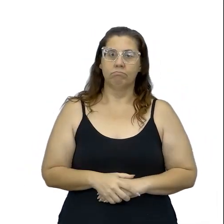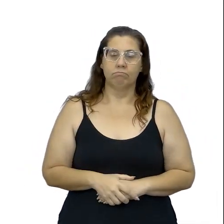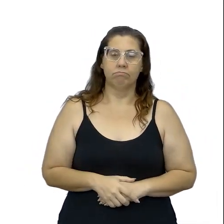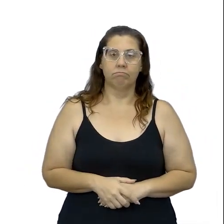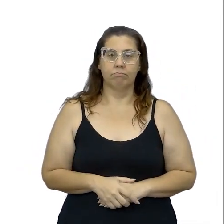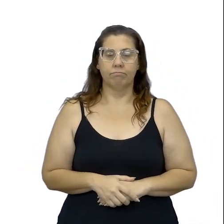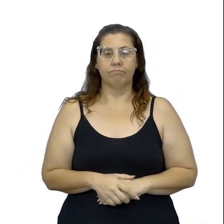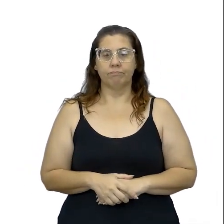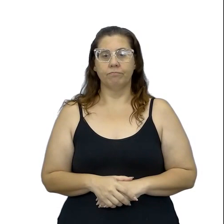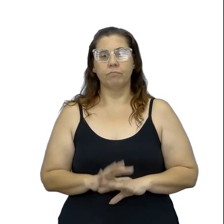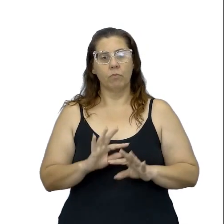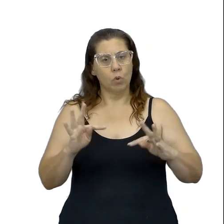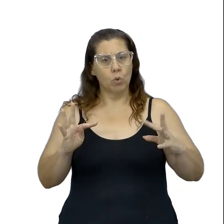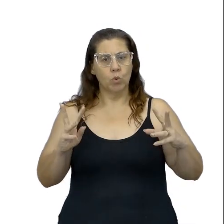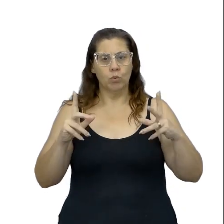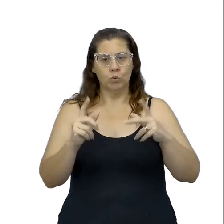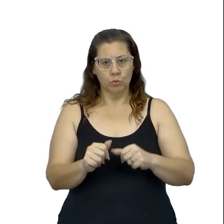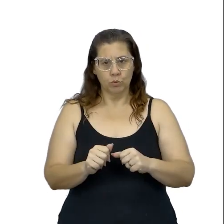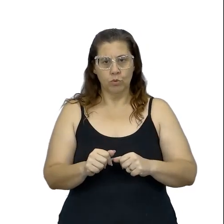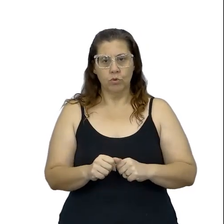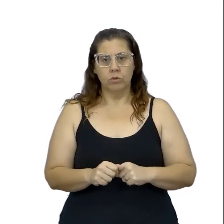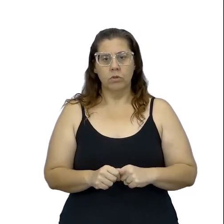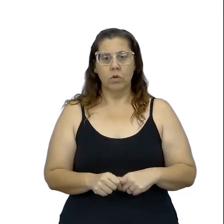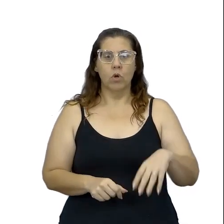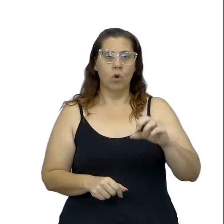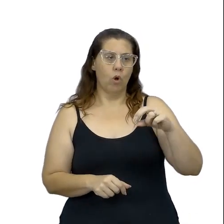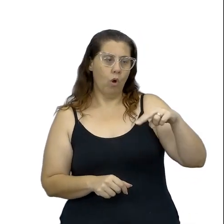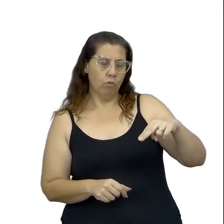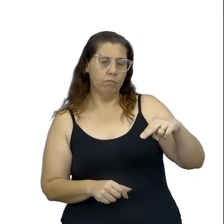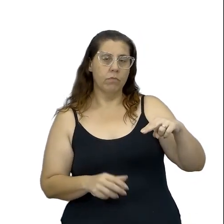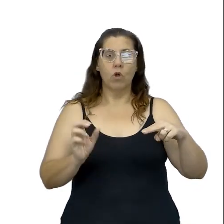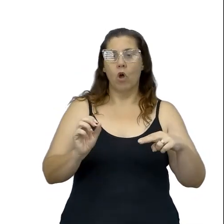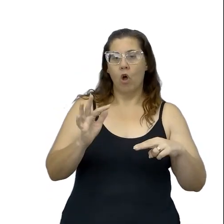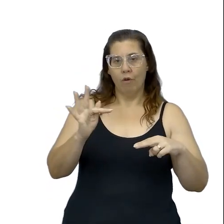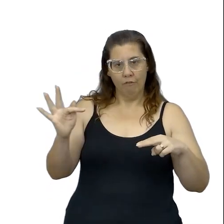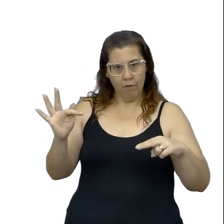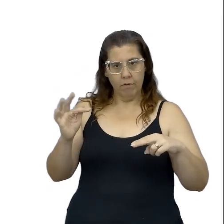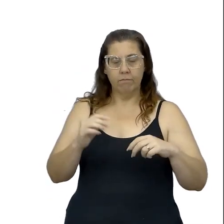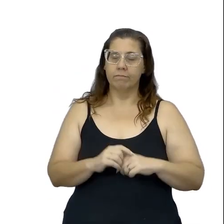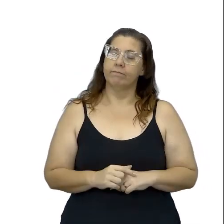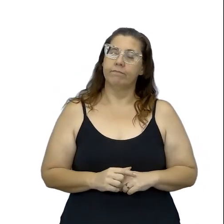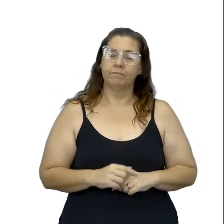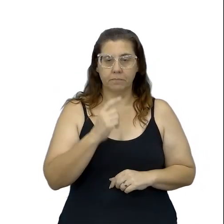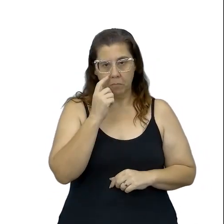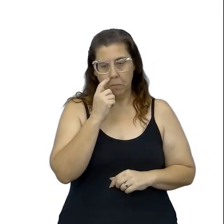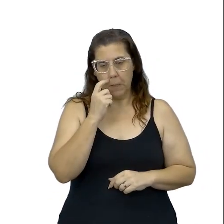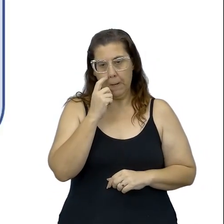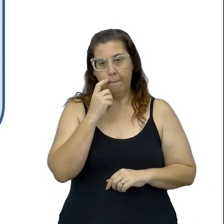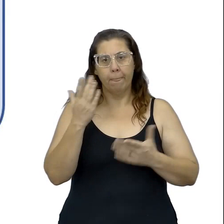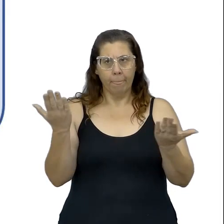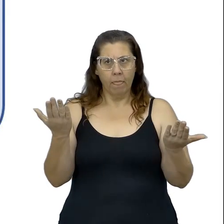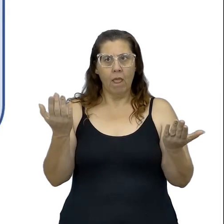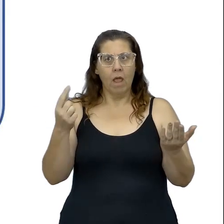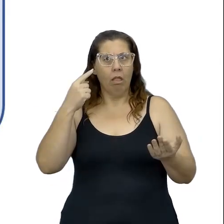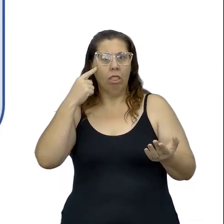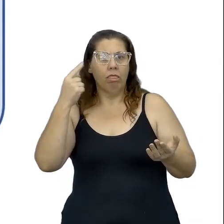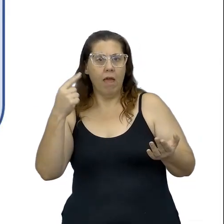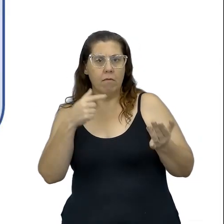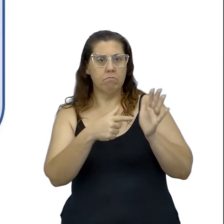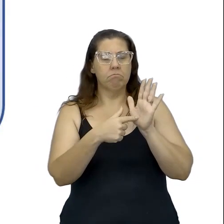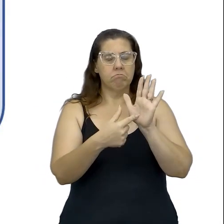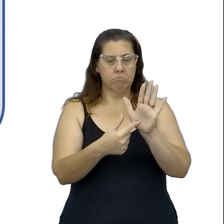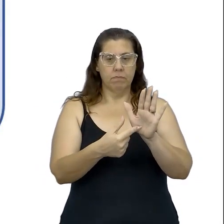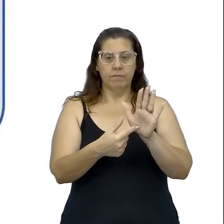Então, verão é tudo de on, fique off no trânsito, né? Vamos trabalhar com essa